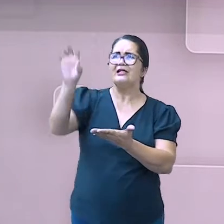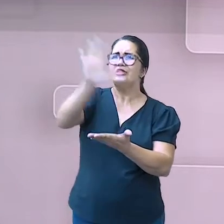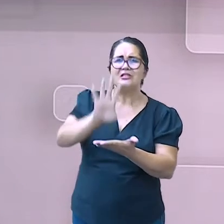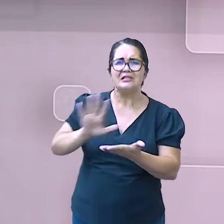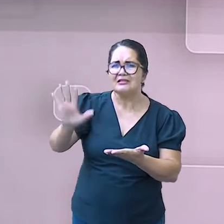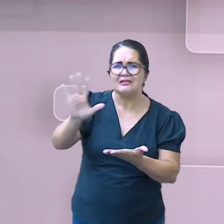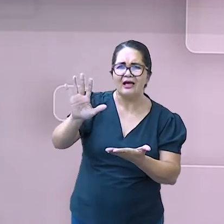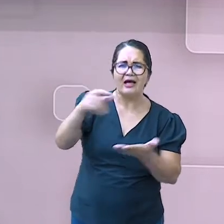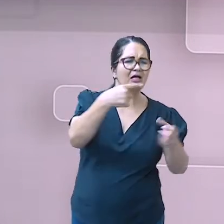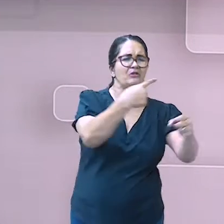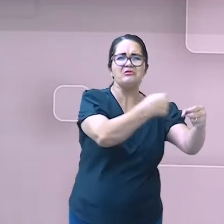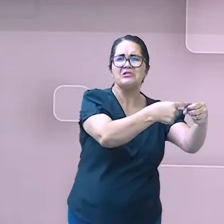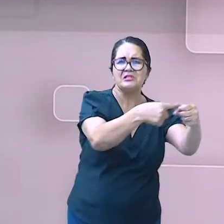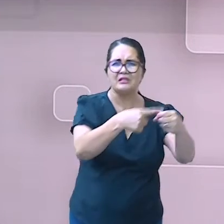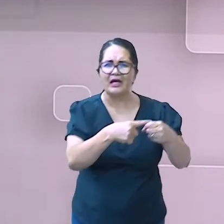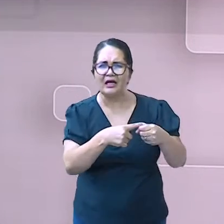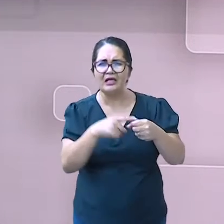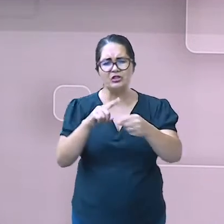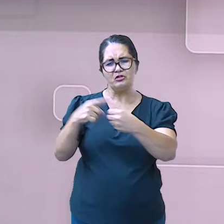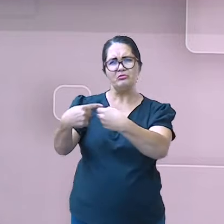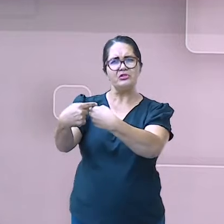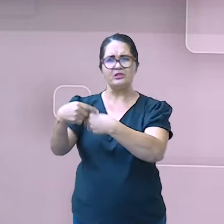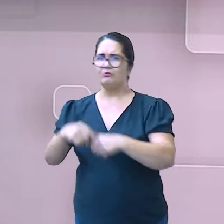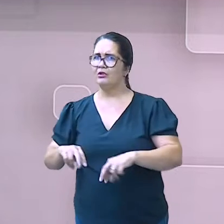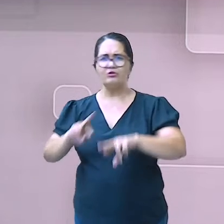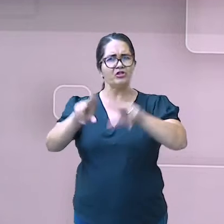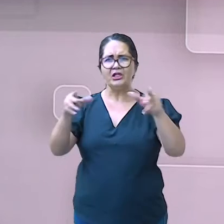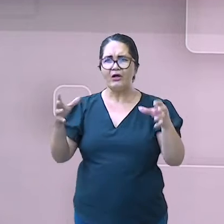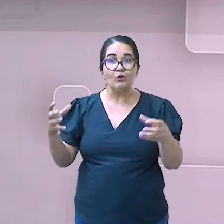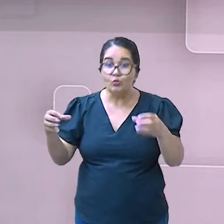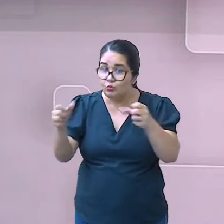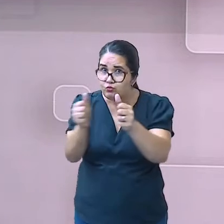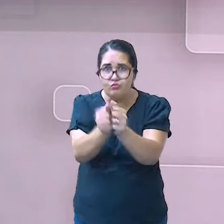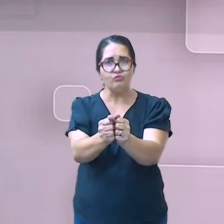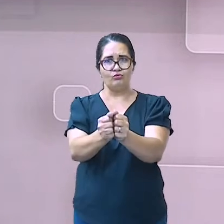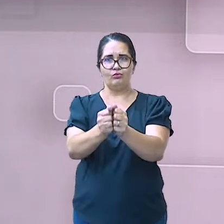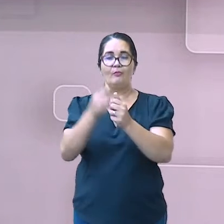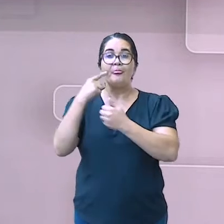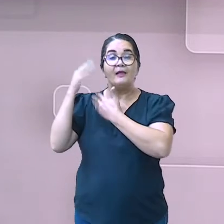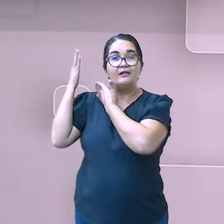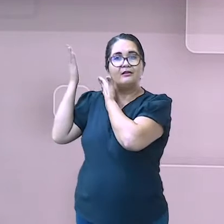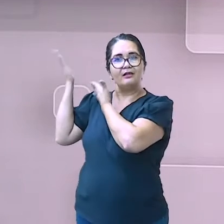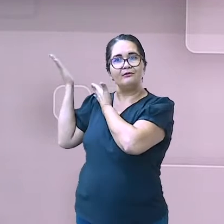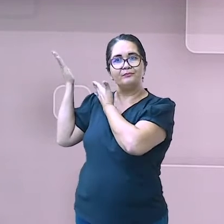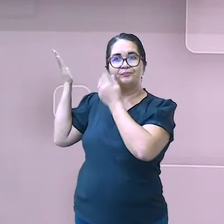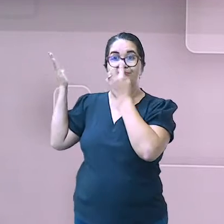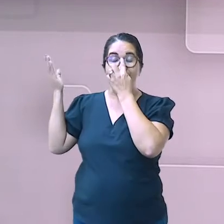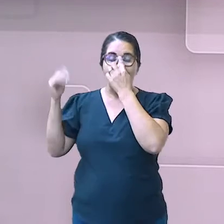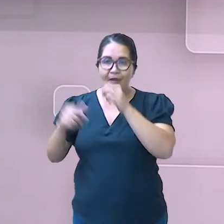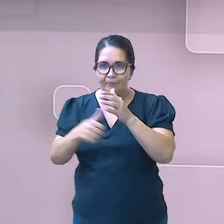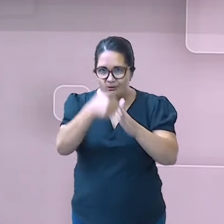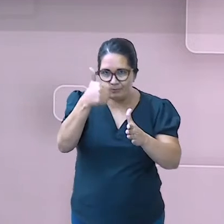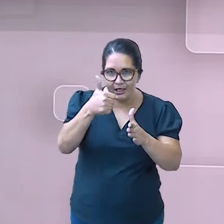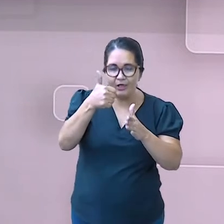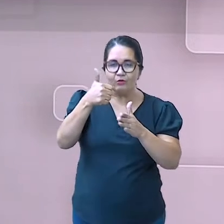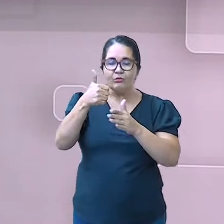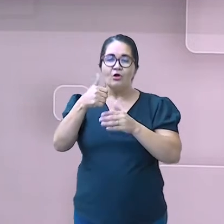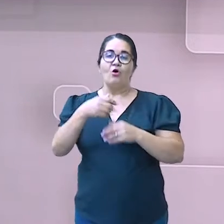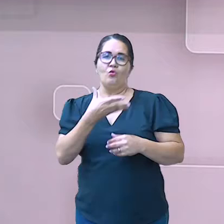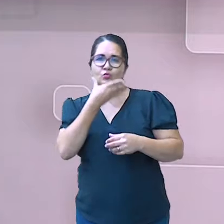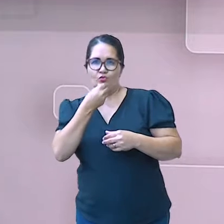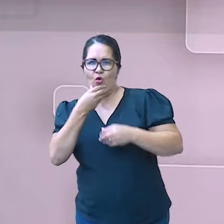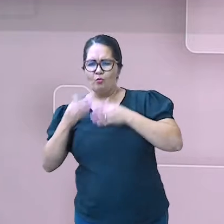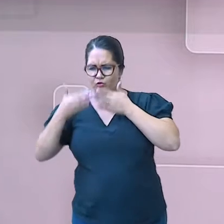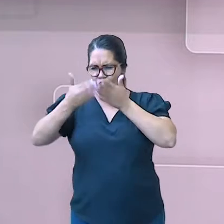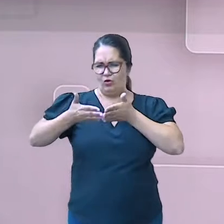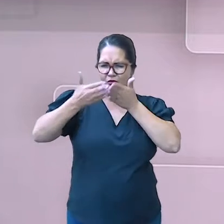pensaram que aqui no nosso país era muito pequeno. Primeiro, eles queriam chamar de Ilha de Santa Cruz. Depois, eles viram